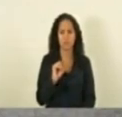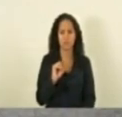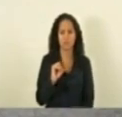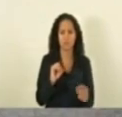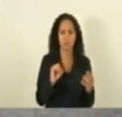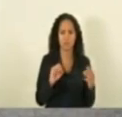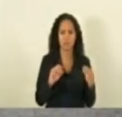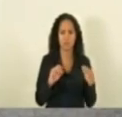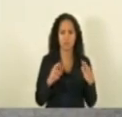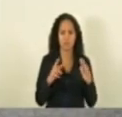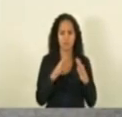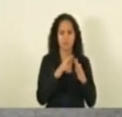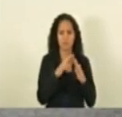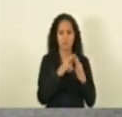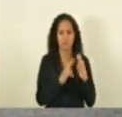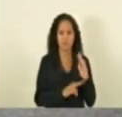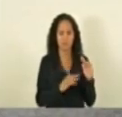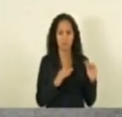Com o relator.